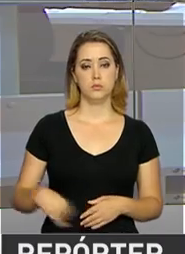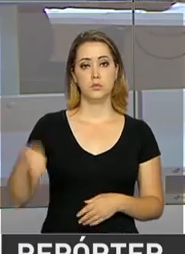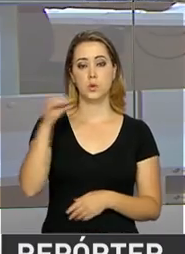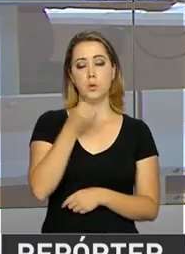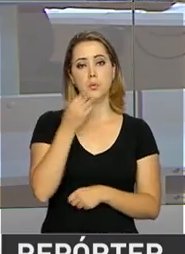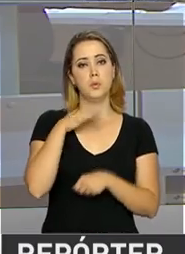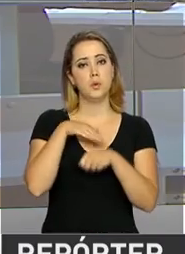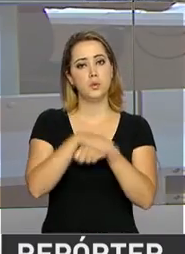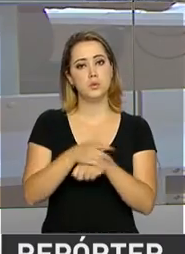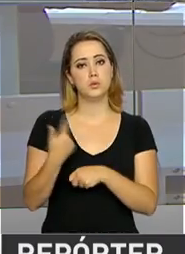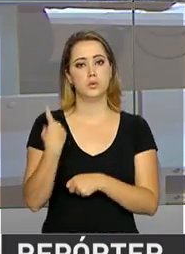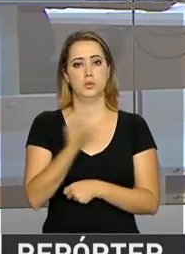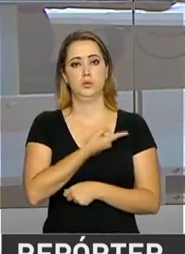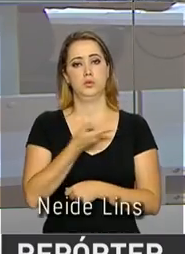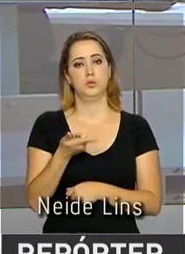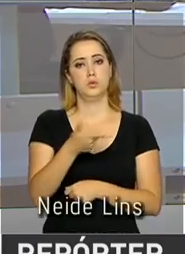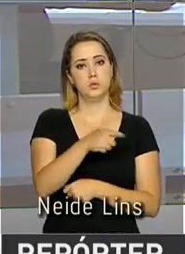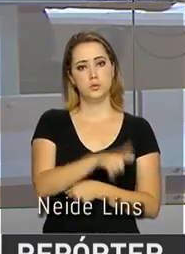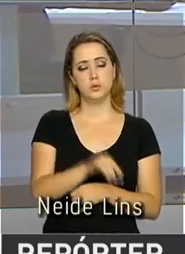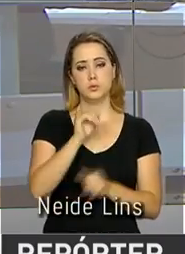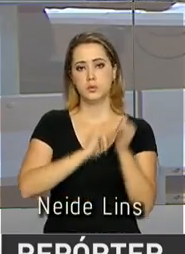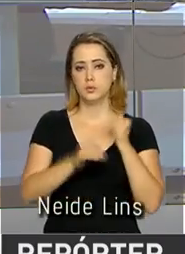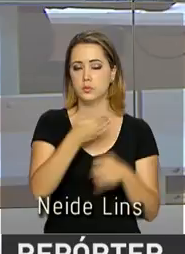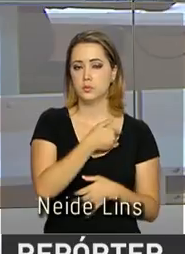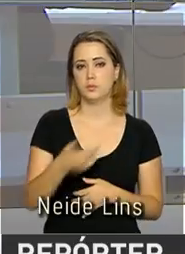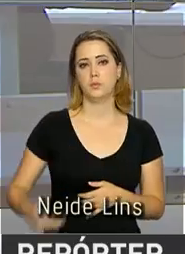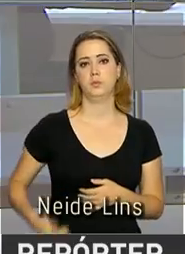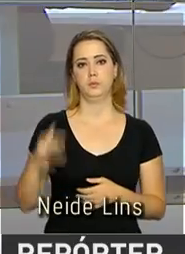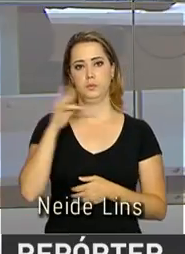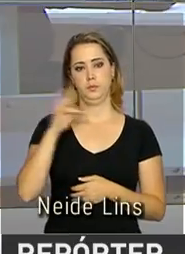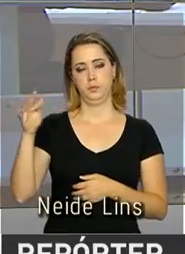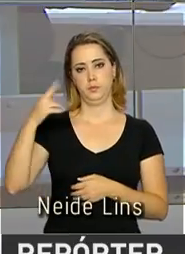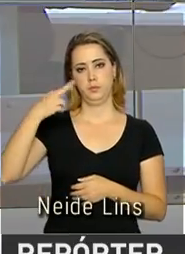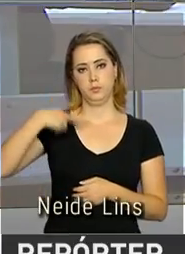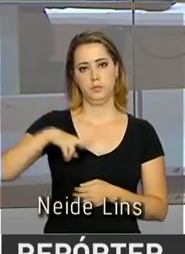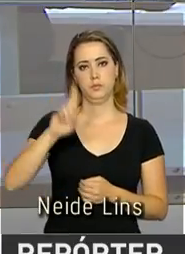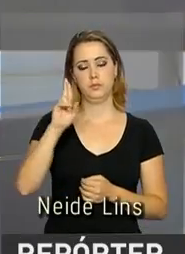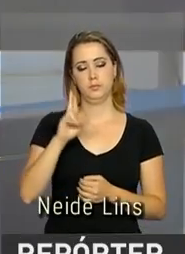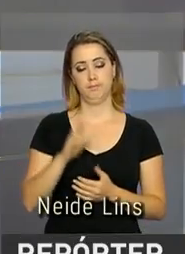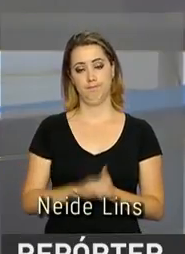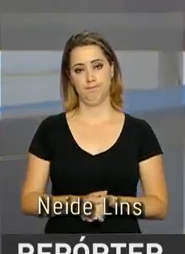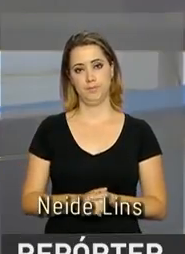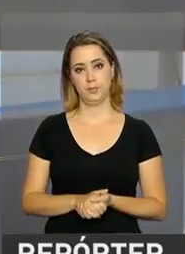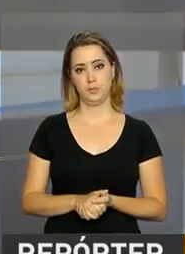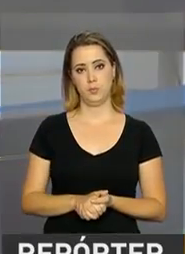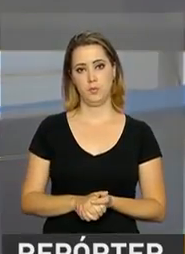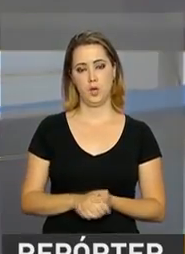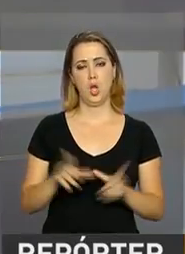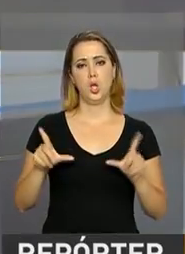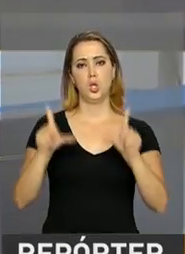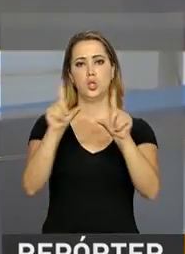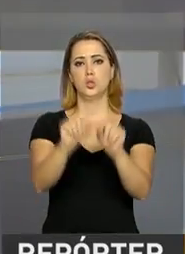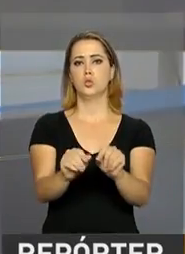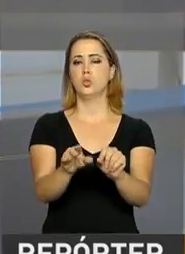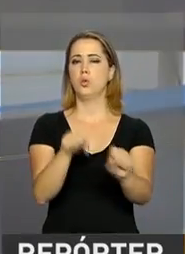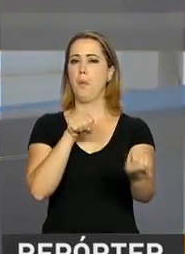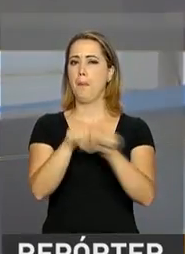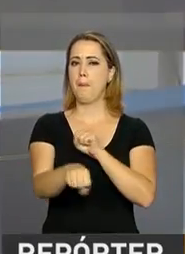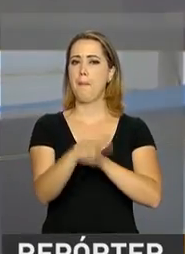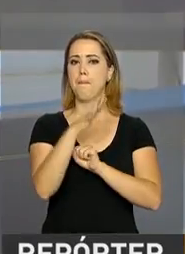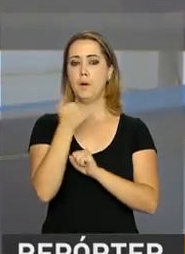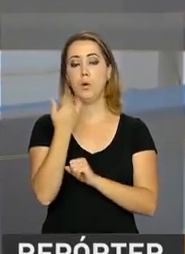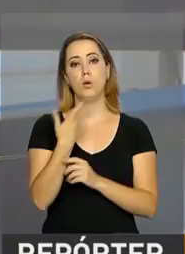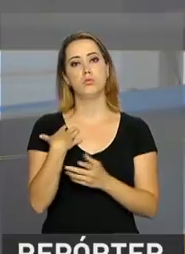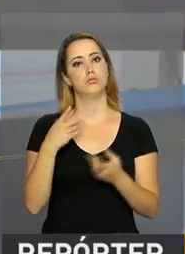Olá boa noite estamos de volta com as notícias do governo federal no Repórter NBR reduzir homicídios combater a